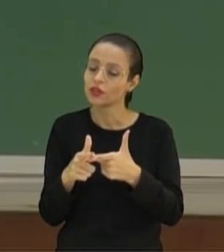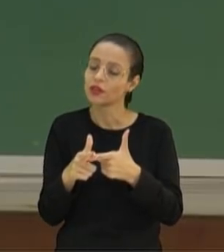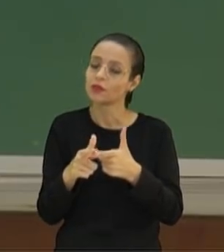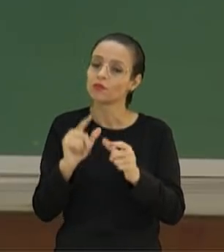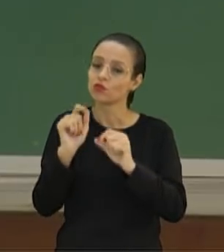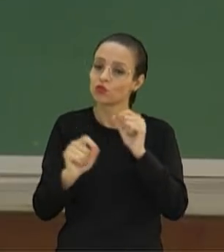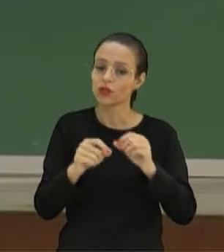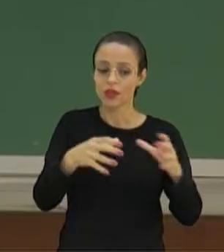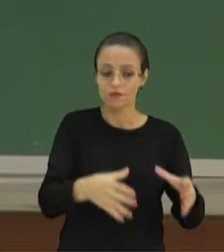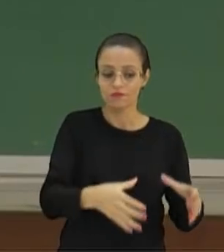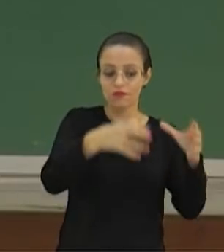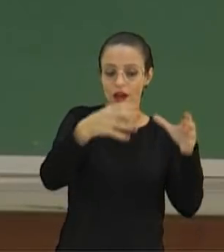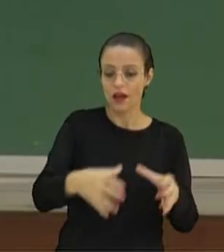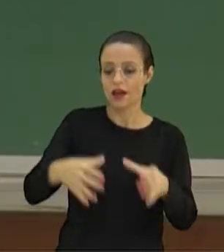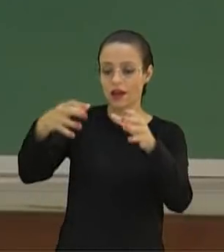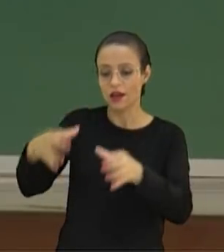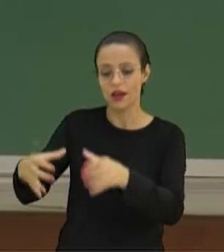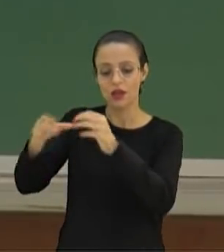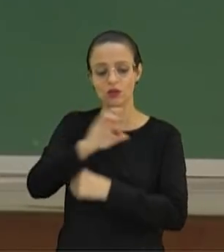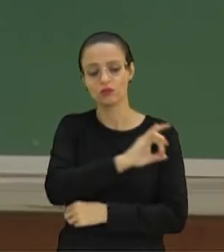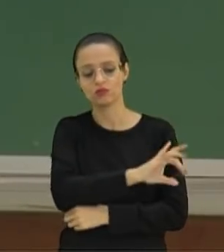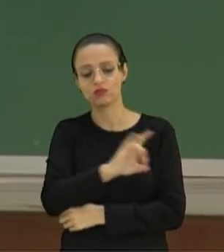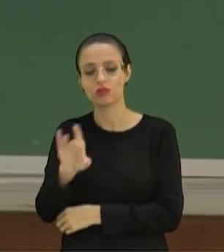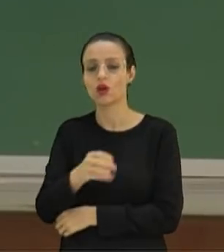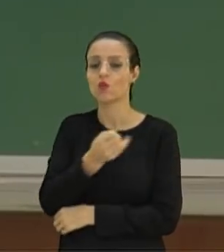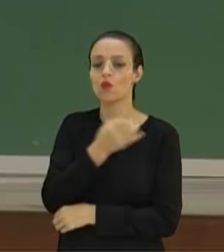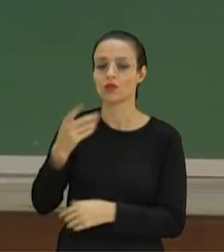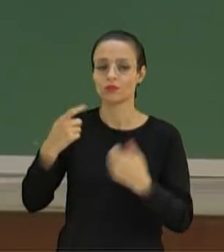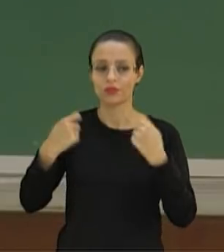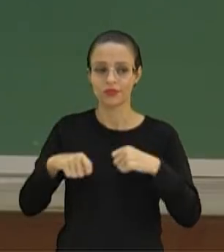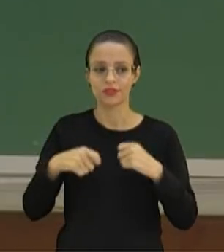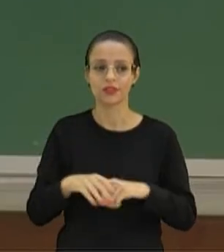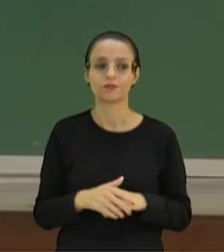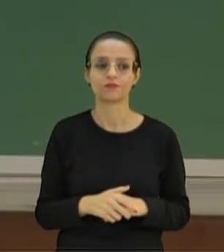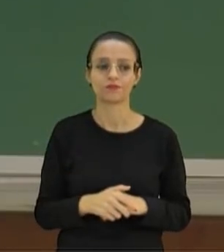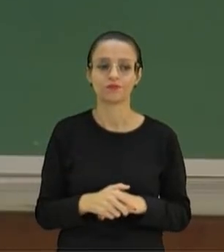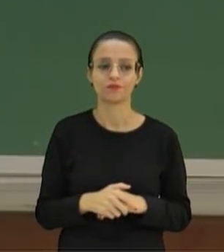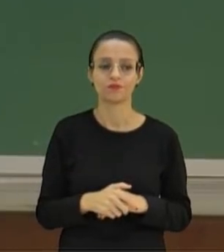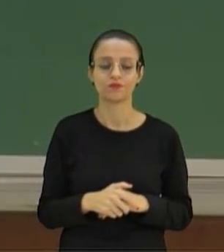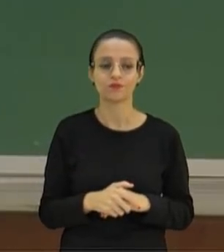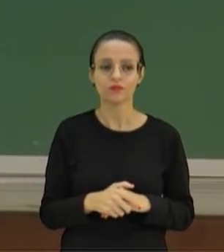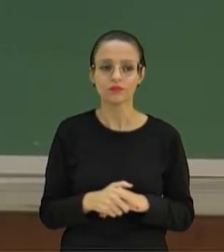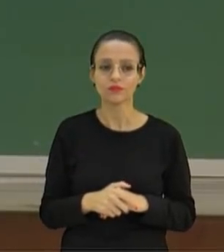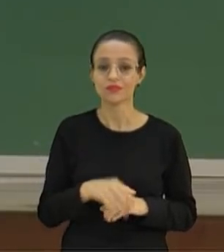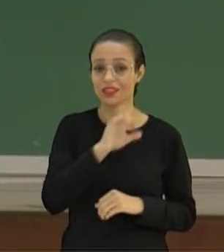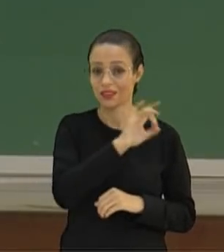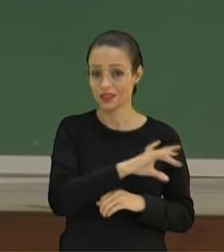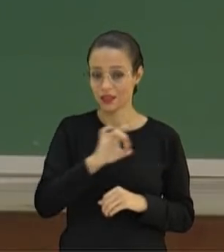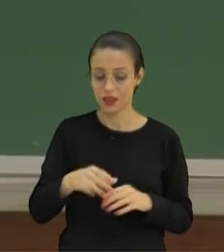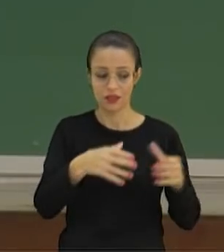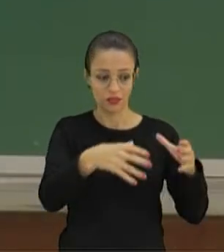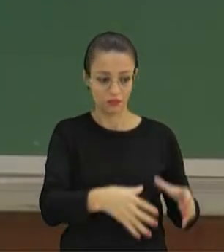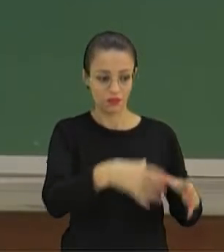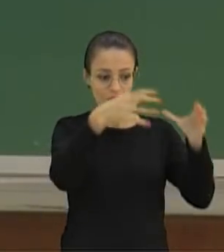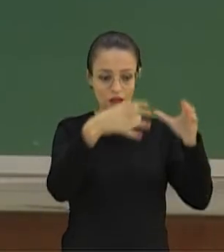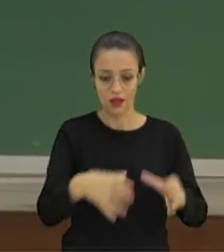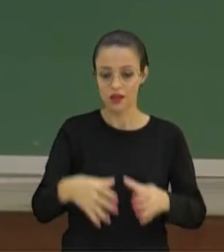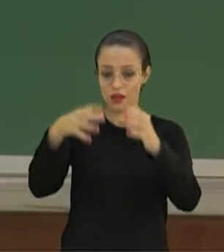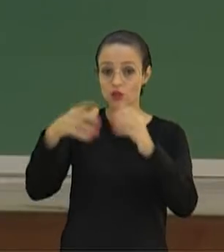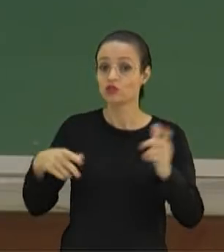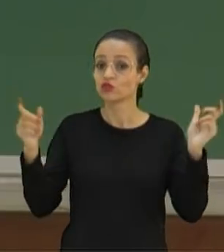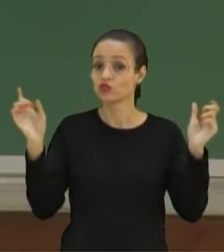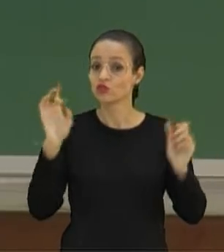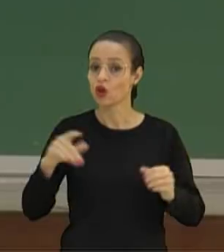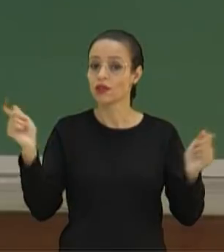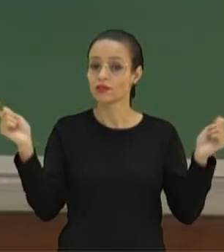soja nos barris para saber quanto eu vou precisar. Mas o que ele fala pra gente? Ó, que cada barril só